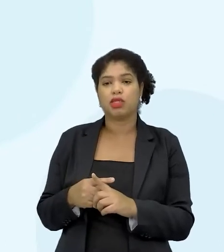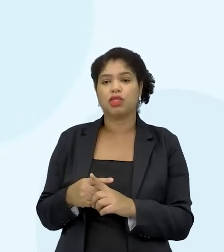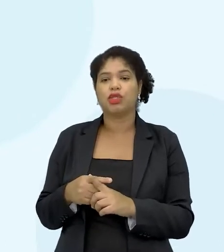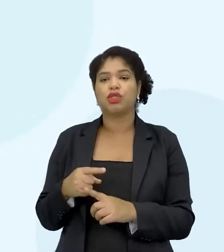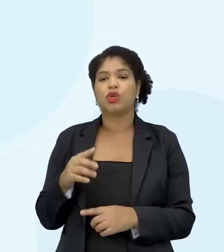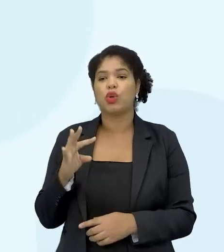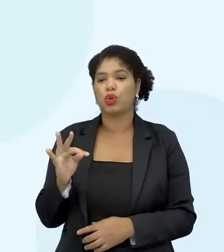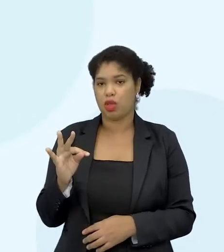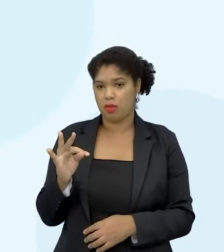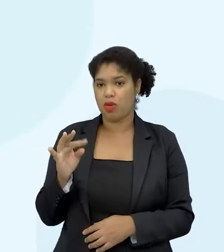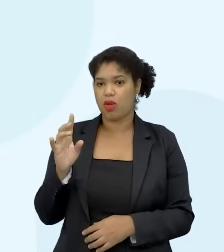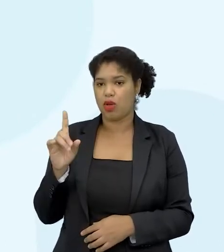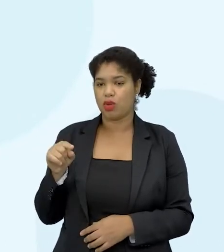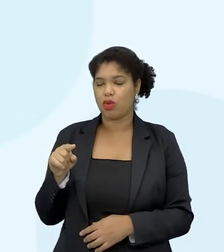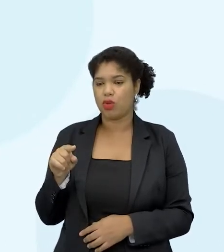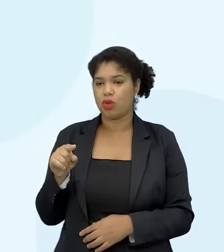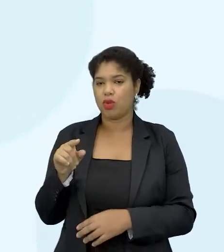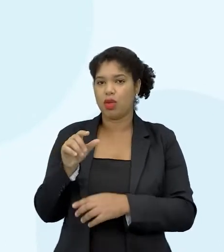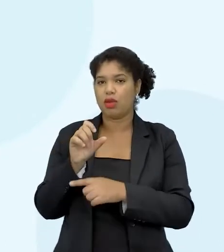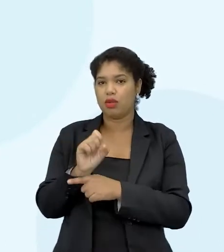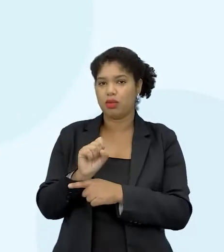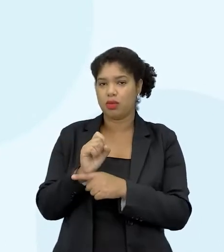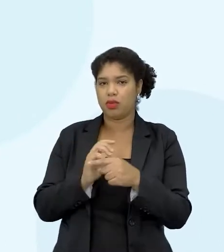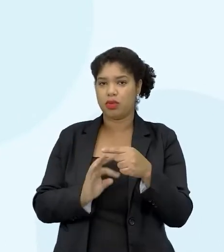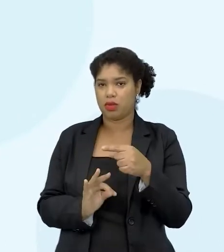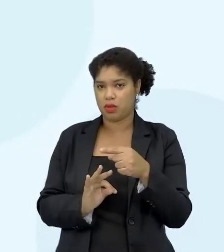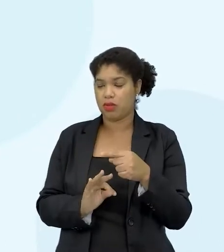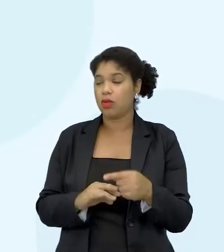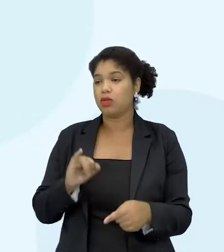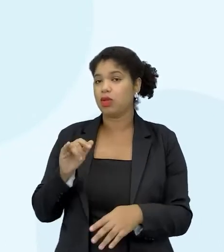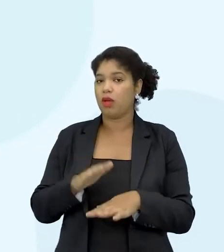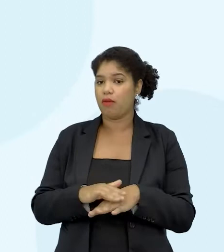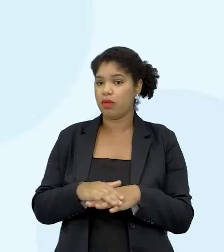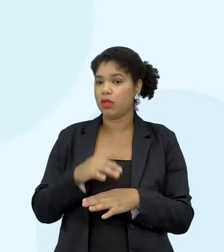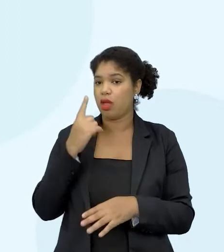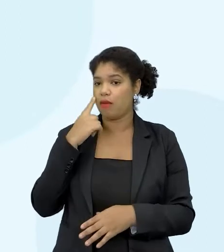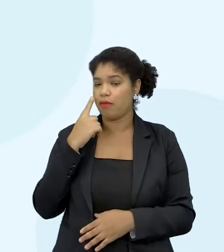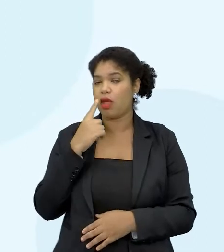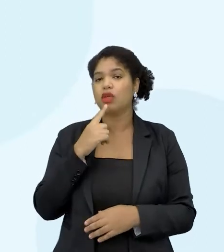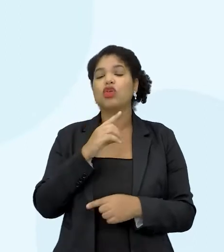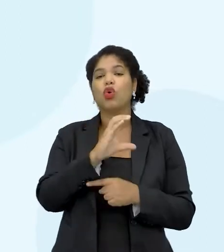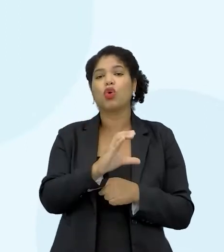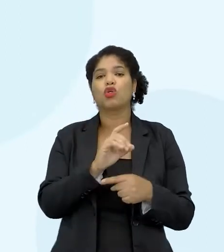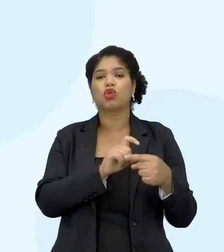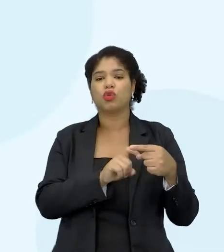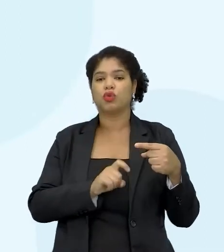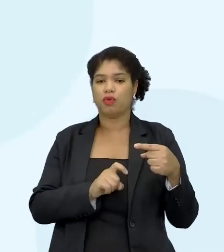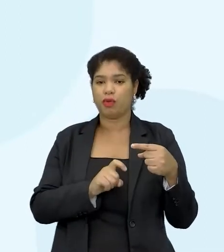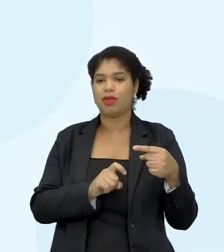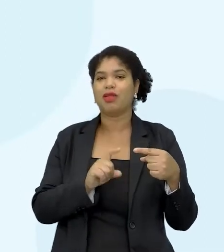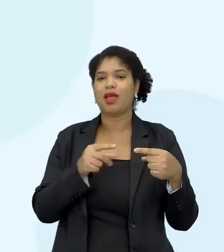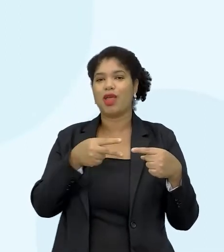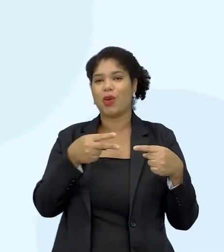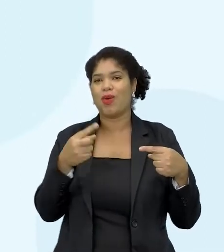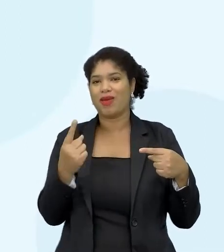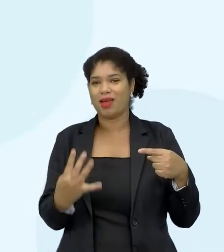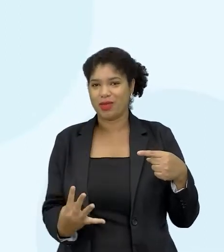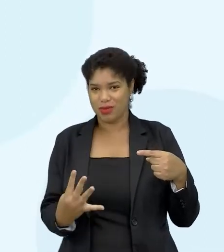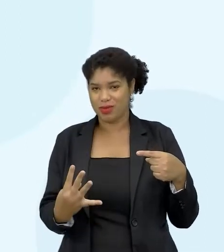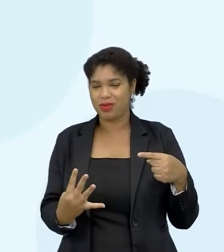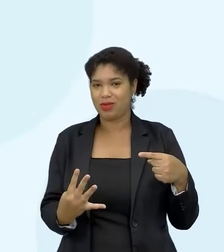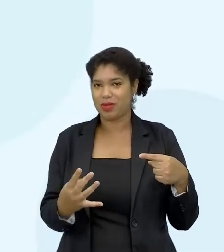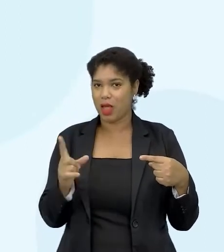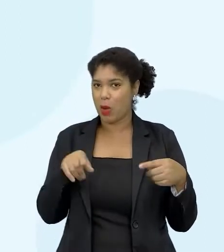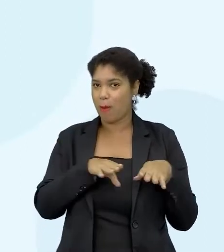é o espaço pelo tempo. Então, quando você fizer o custo pela variável, você vai encontrar esse valor aqui, tá bom?